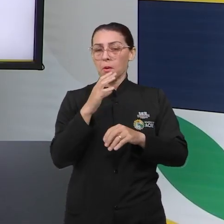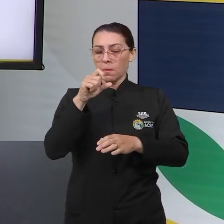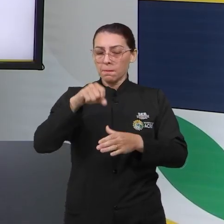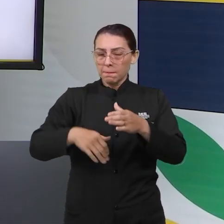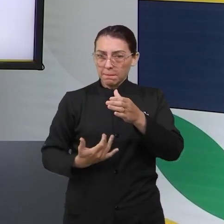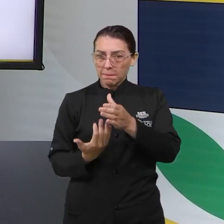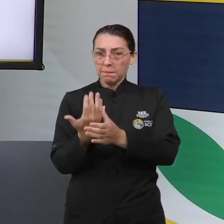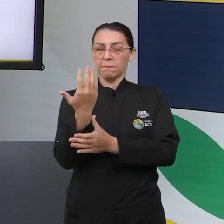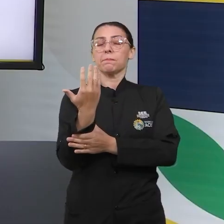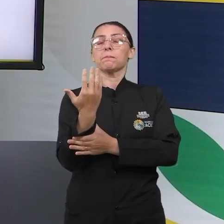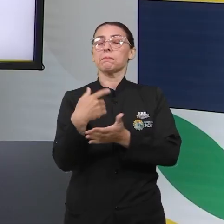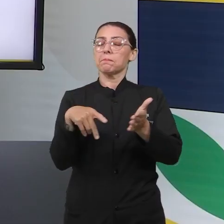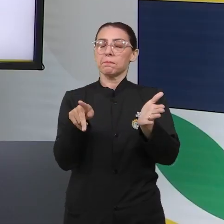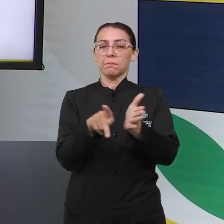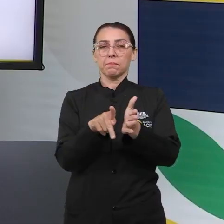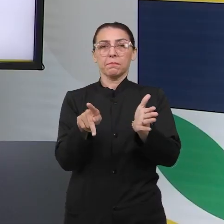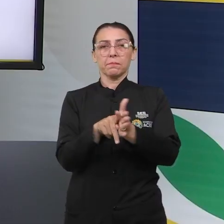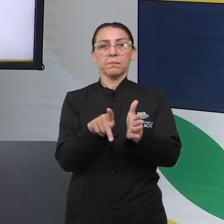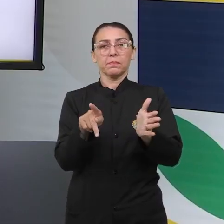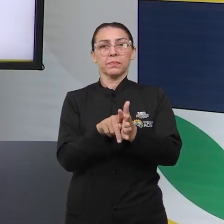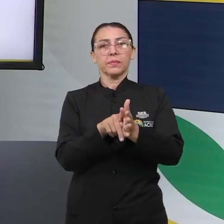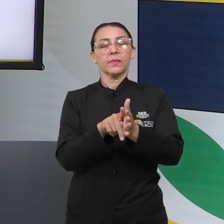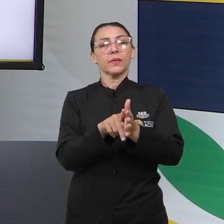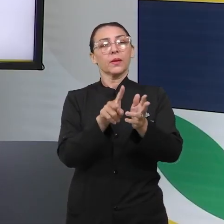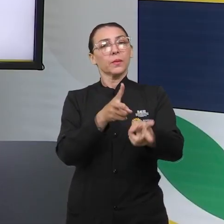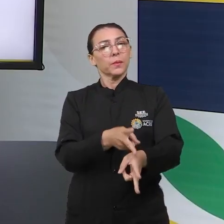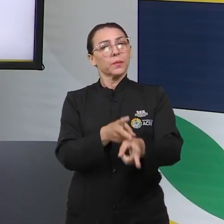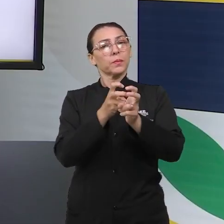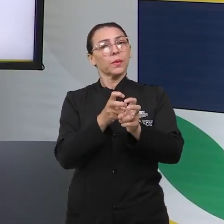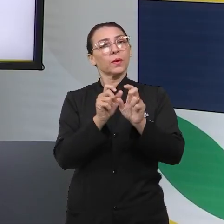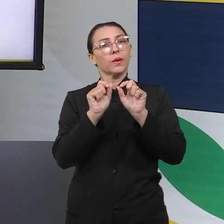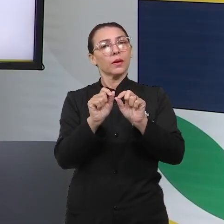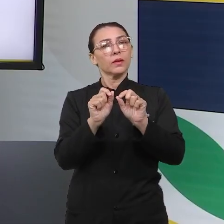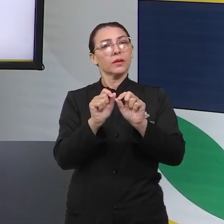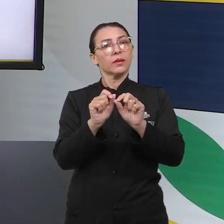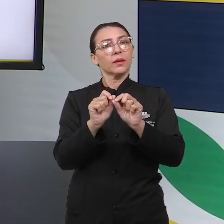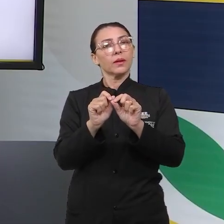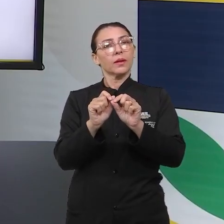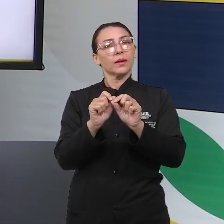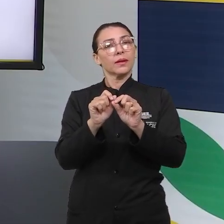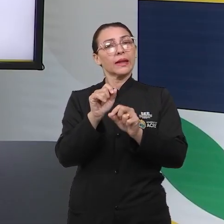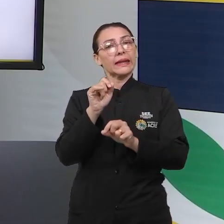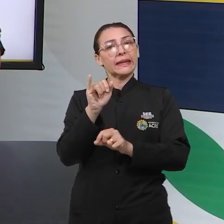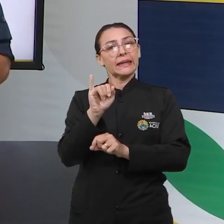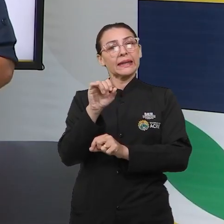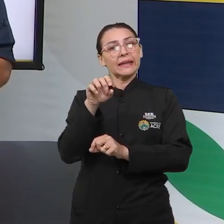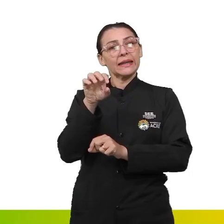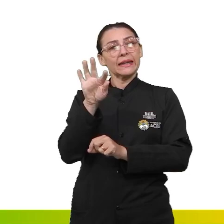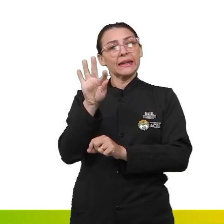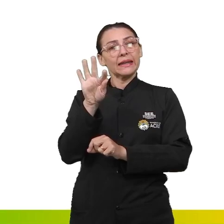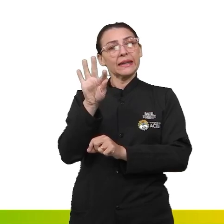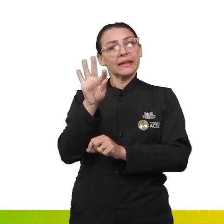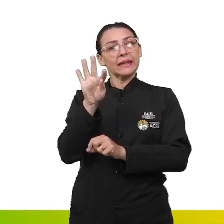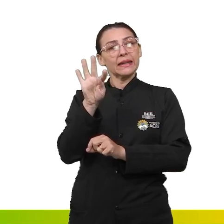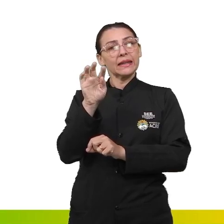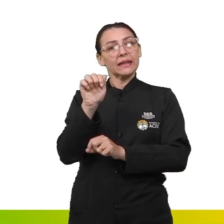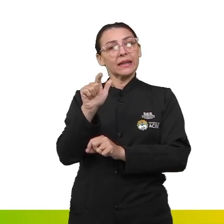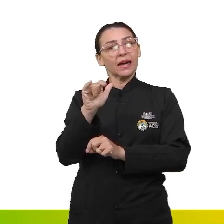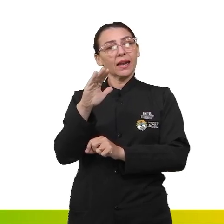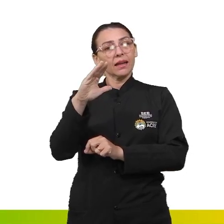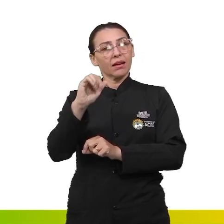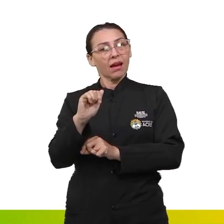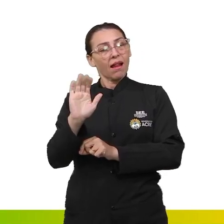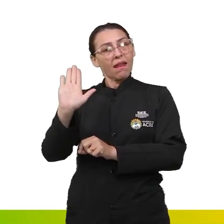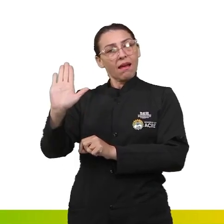local mais propício para tudo isso ser resgatado, a não ser ali na Península Itálica. E lá na